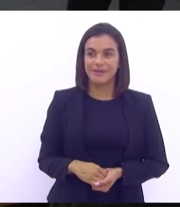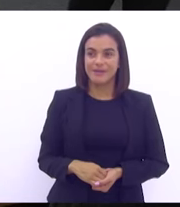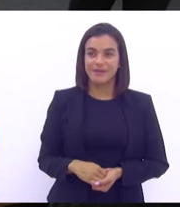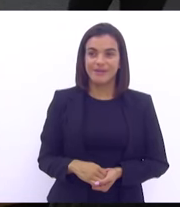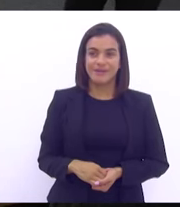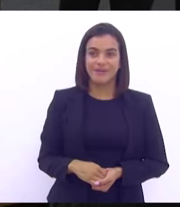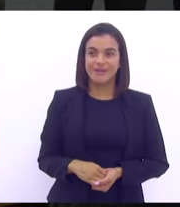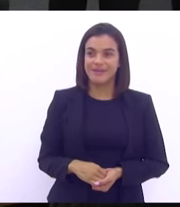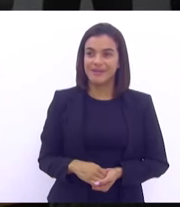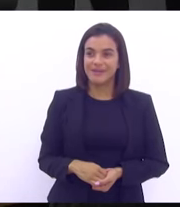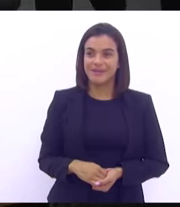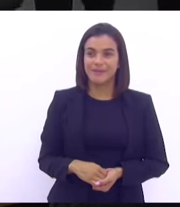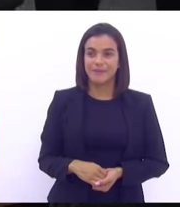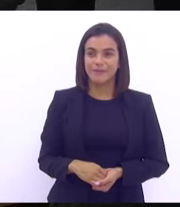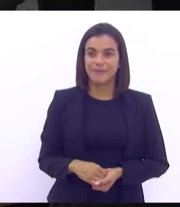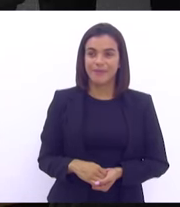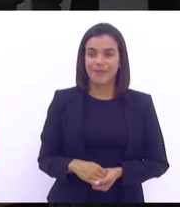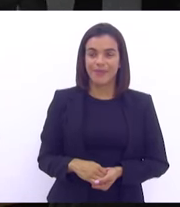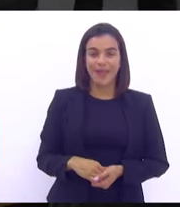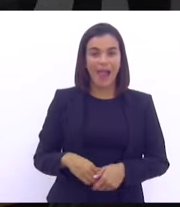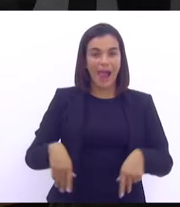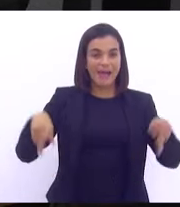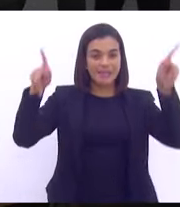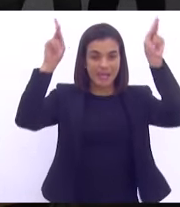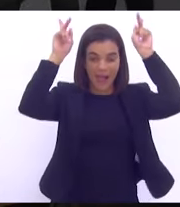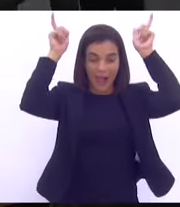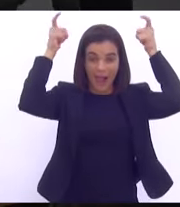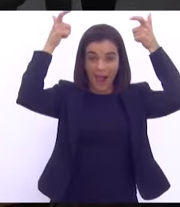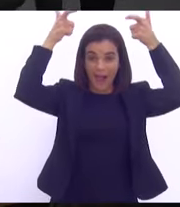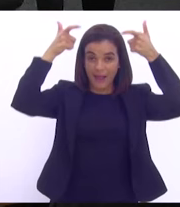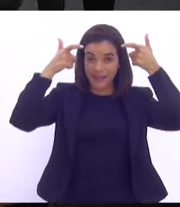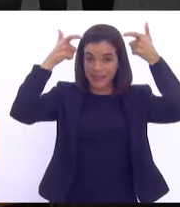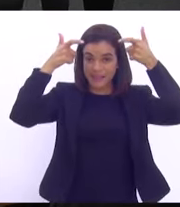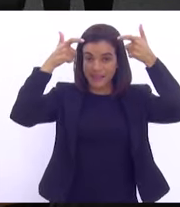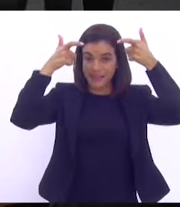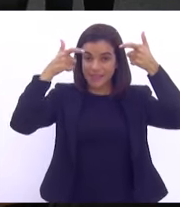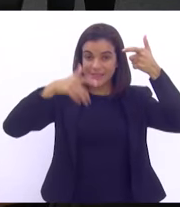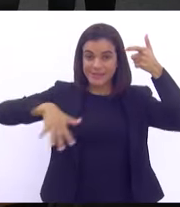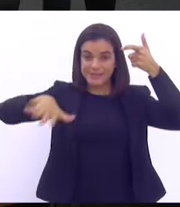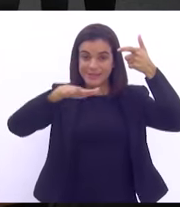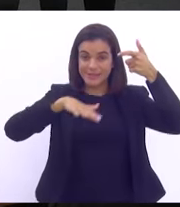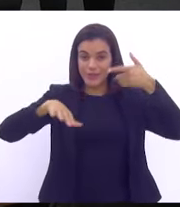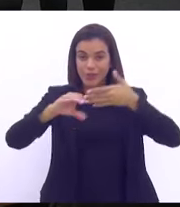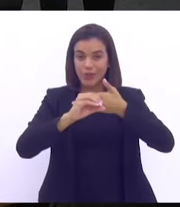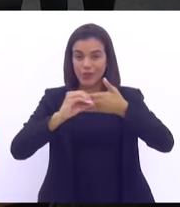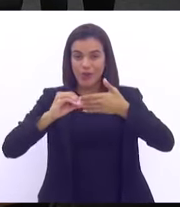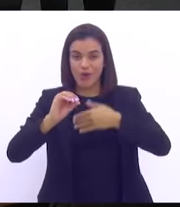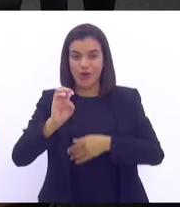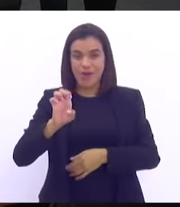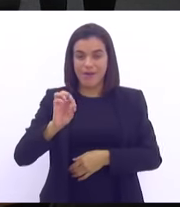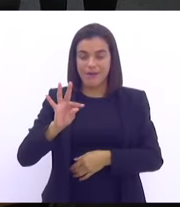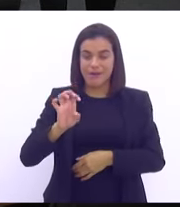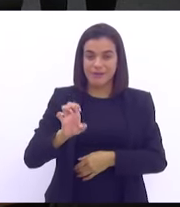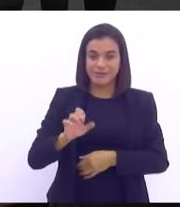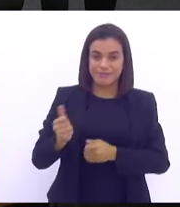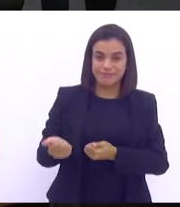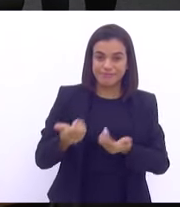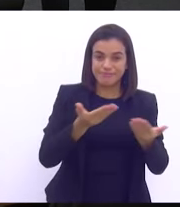A rainha da Zona Oeste concedeu para o imperador de Madureira. Excelentíssimo senhor